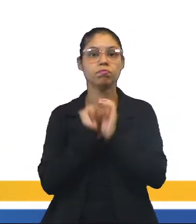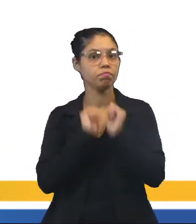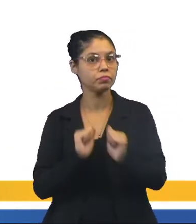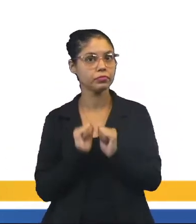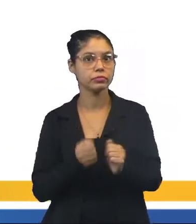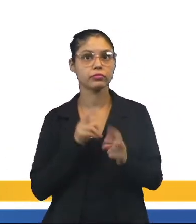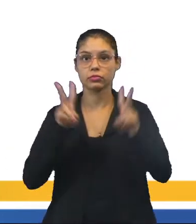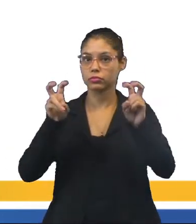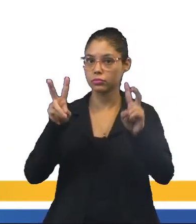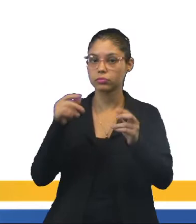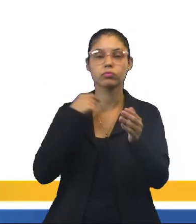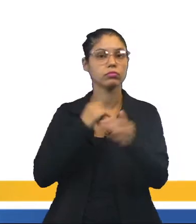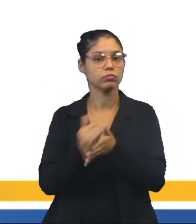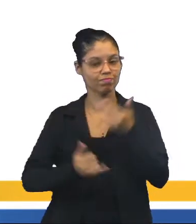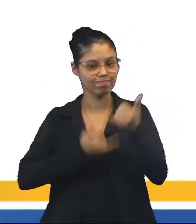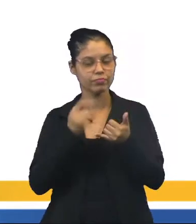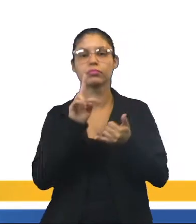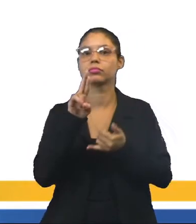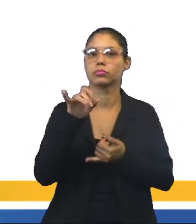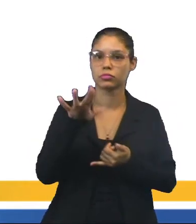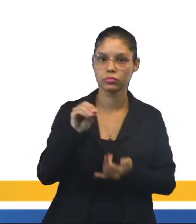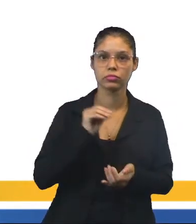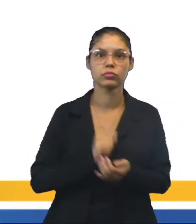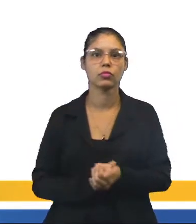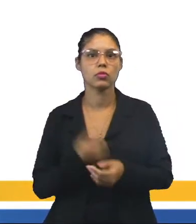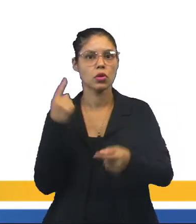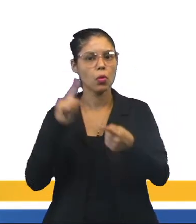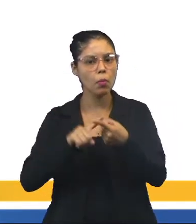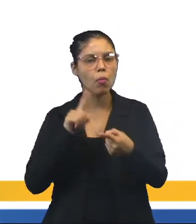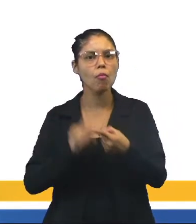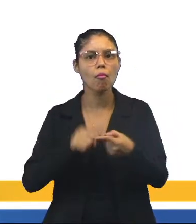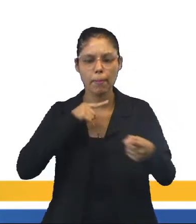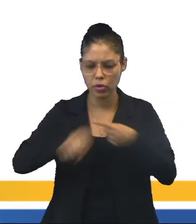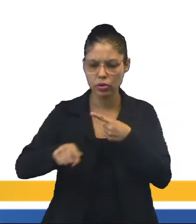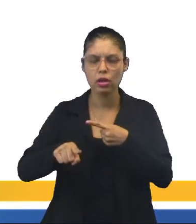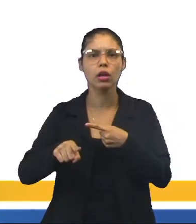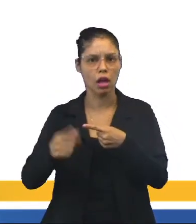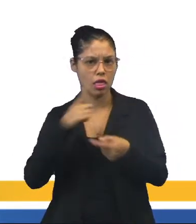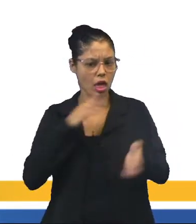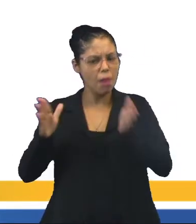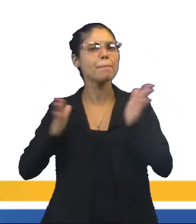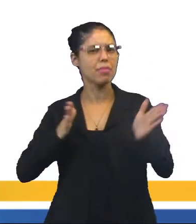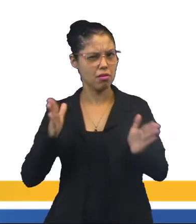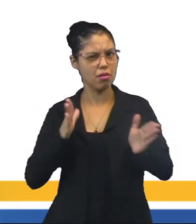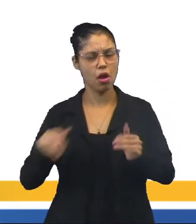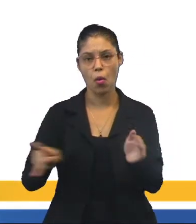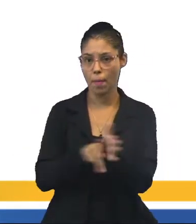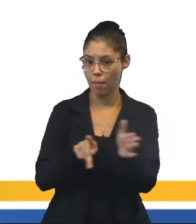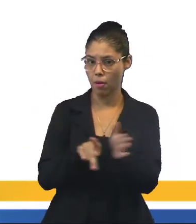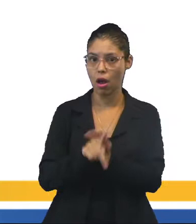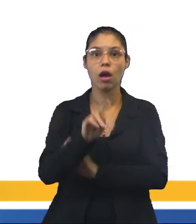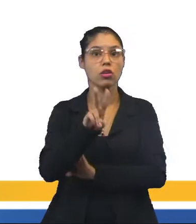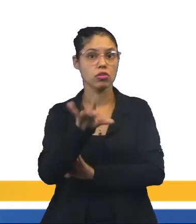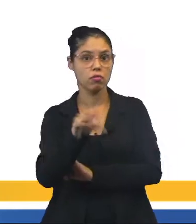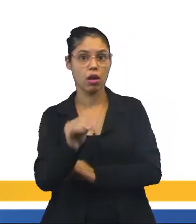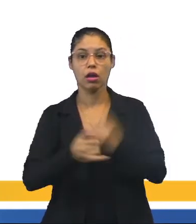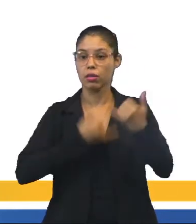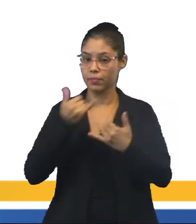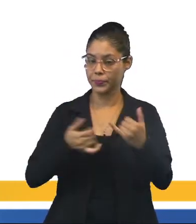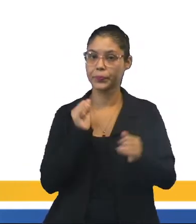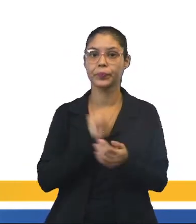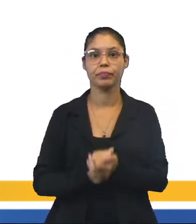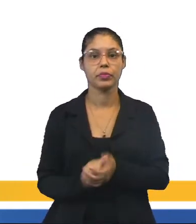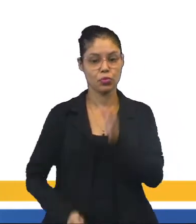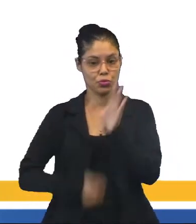esse tipo de jogo eletrônico, por propiciar uma participação ativa do jogador na criação